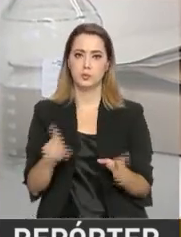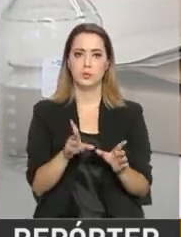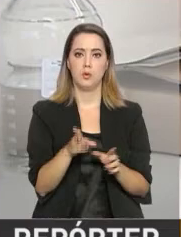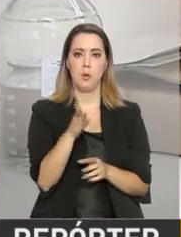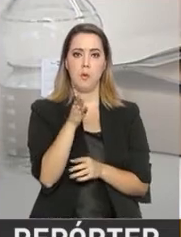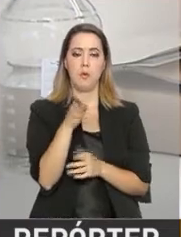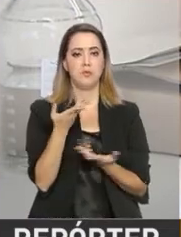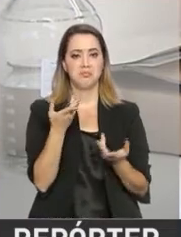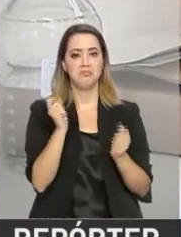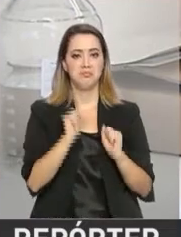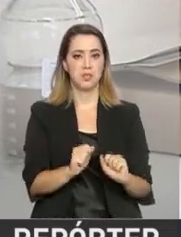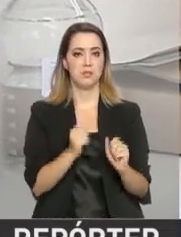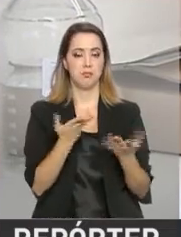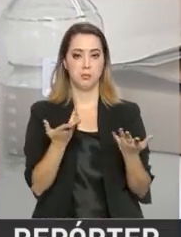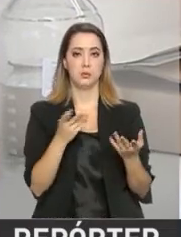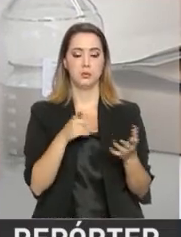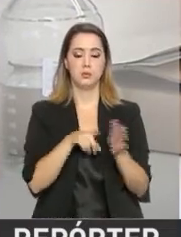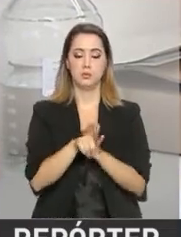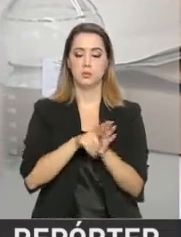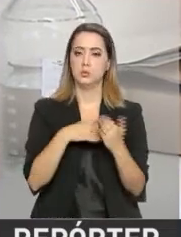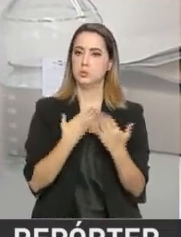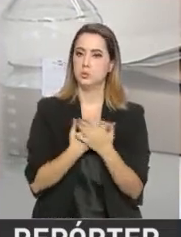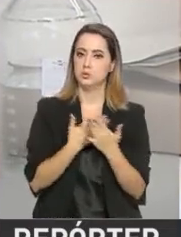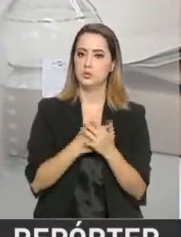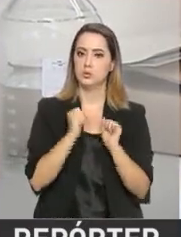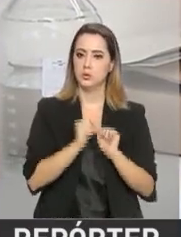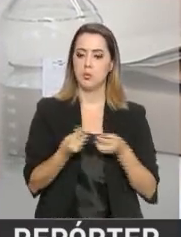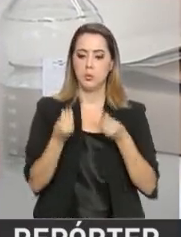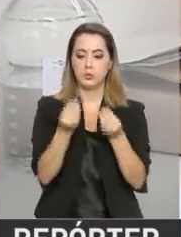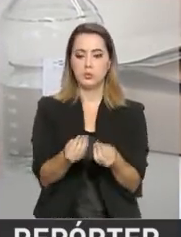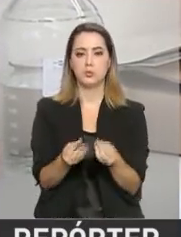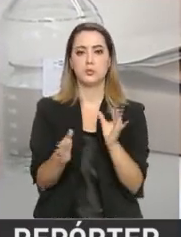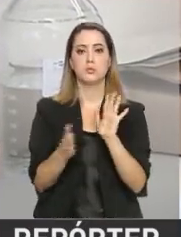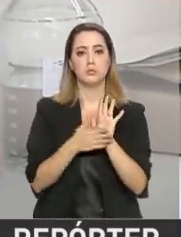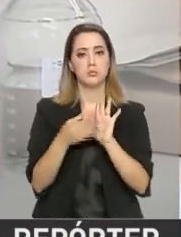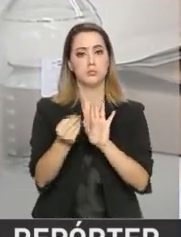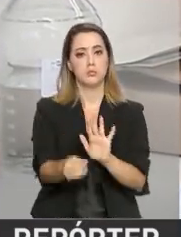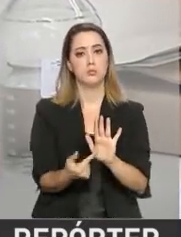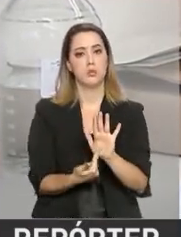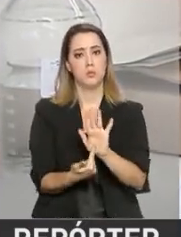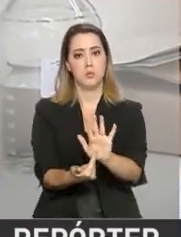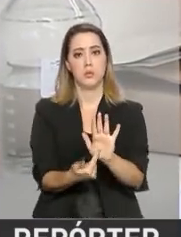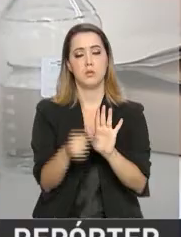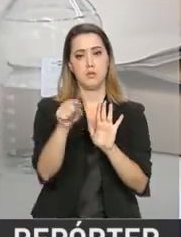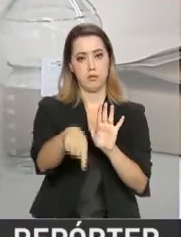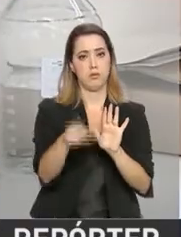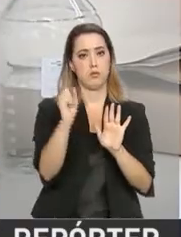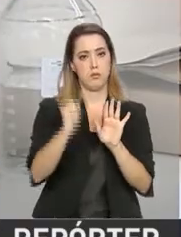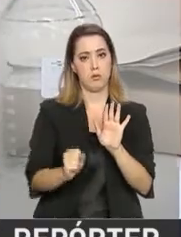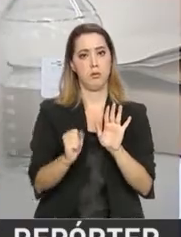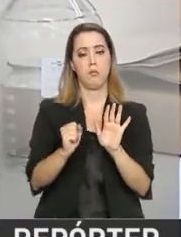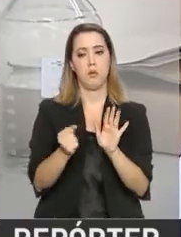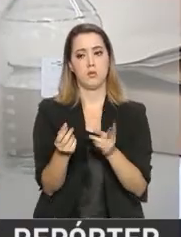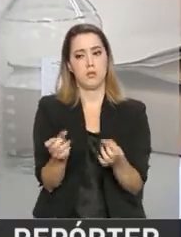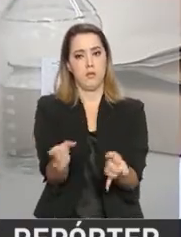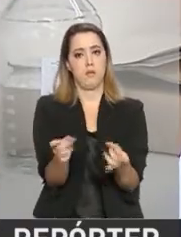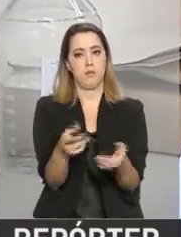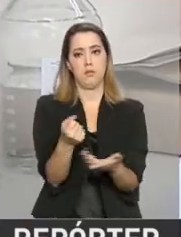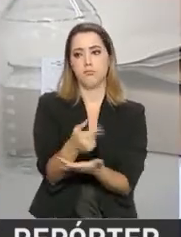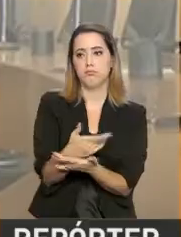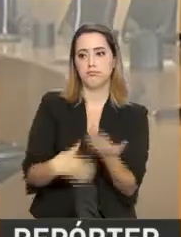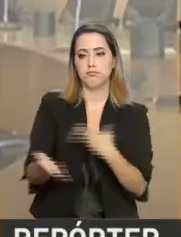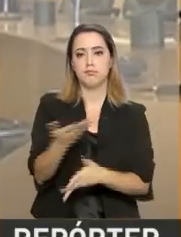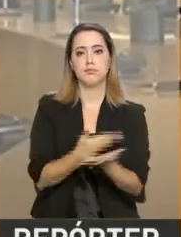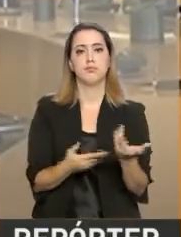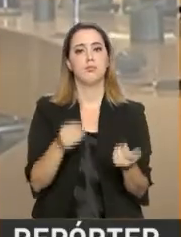viabilidade e ilógico com isso a gente vai garantir com que no futuro este ano também seja competitiva e seja economicamente viável